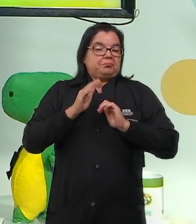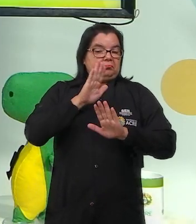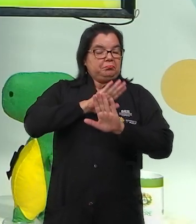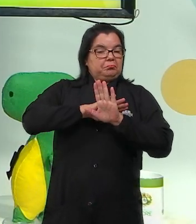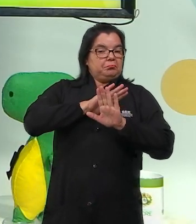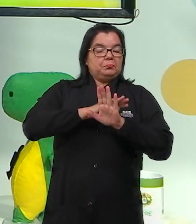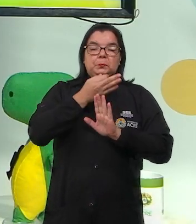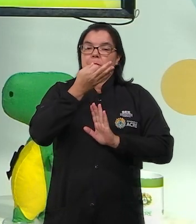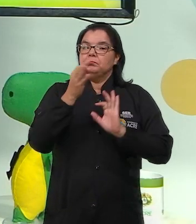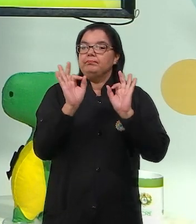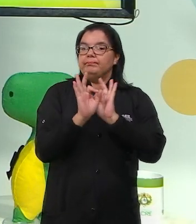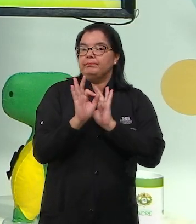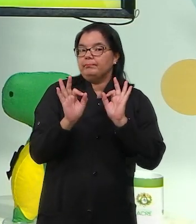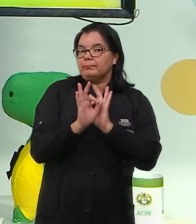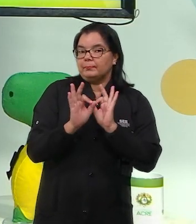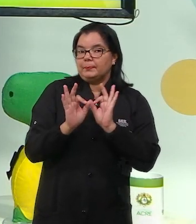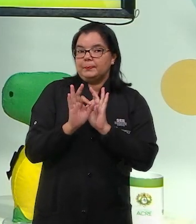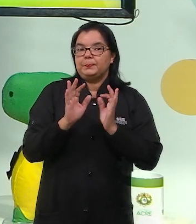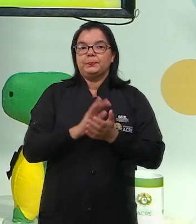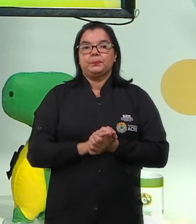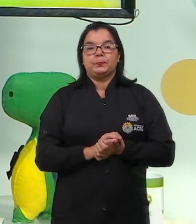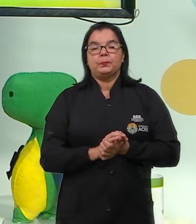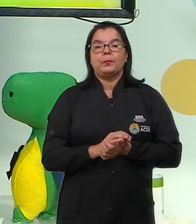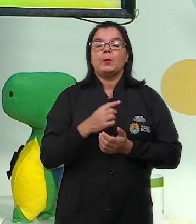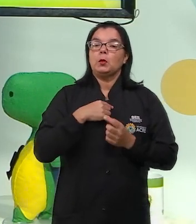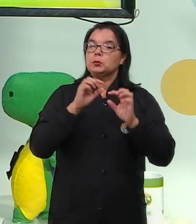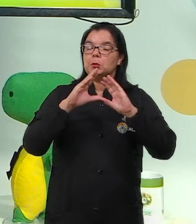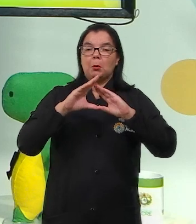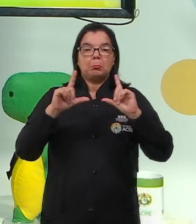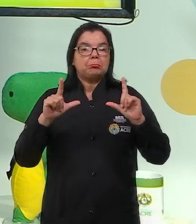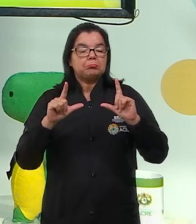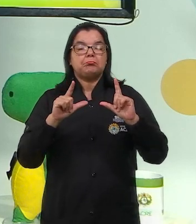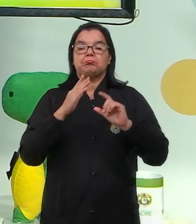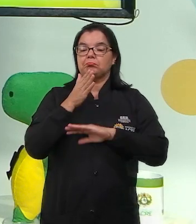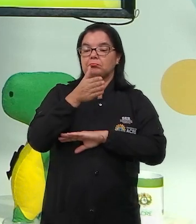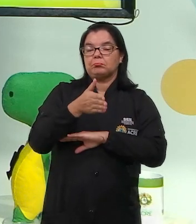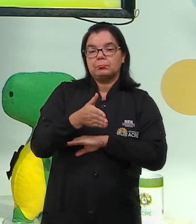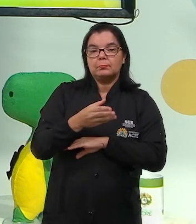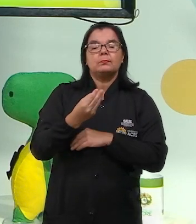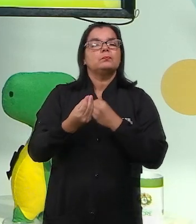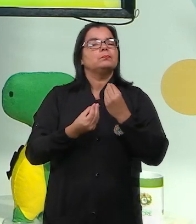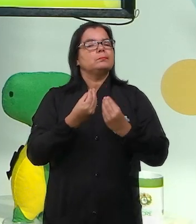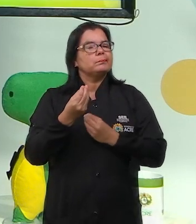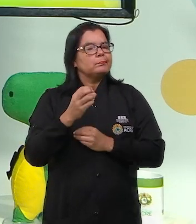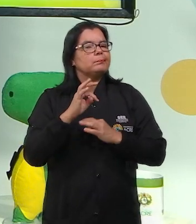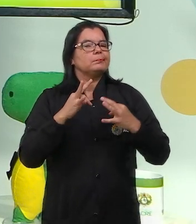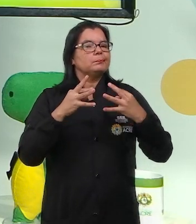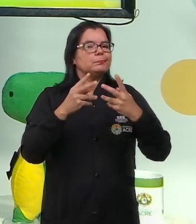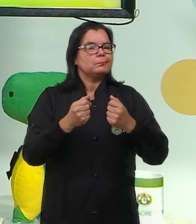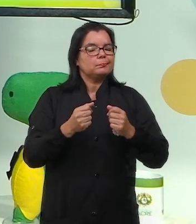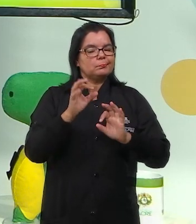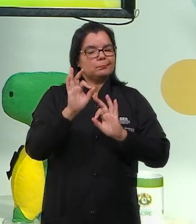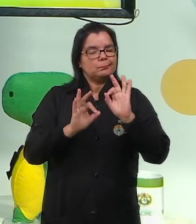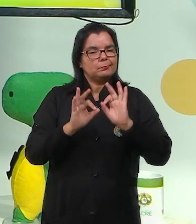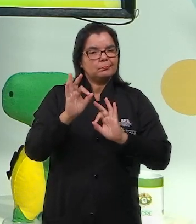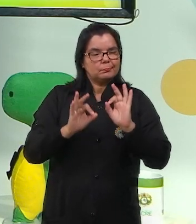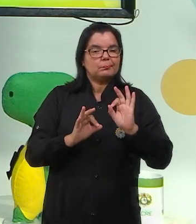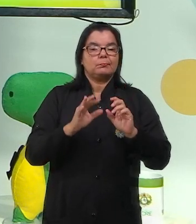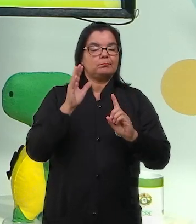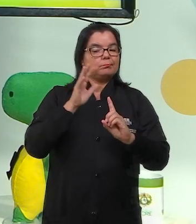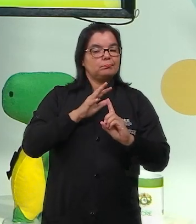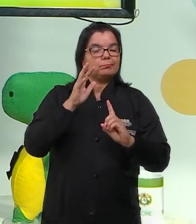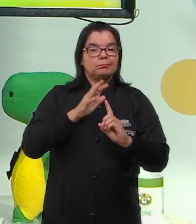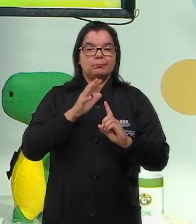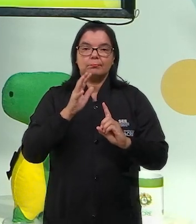se posicionar, sem se colocar, se é objetivo, direto, ou se tem ali toda uma construção de